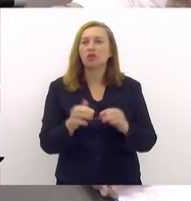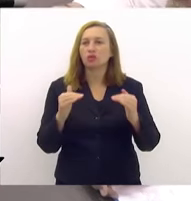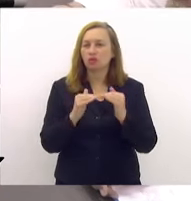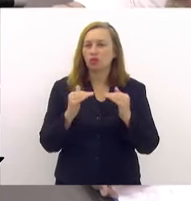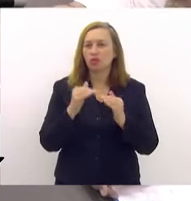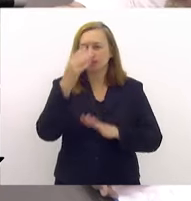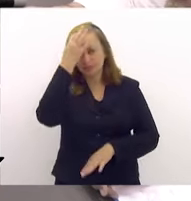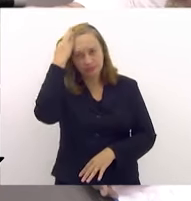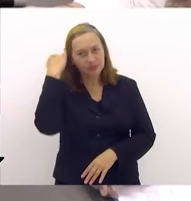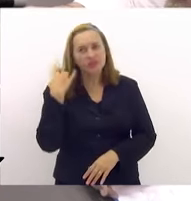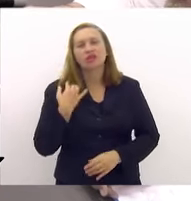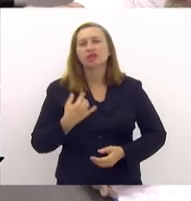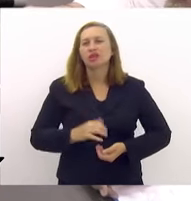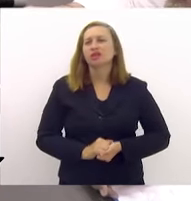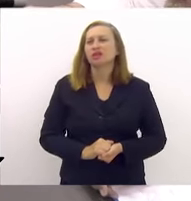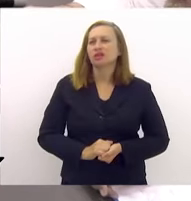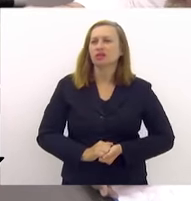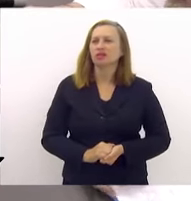Meio ambiente.